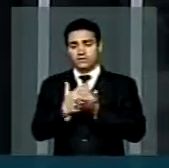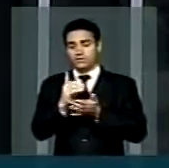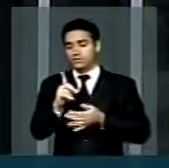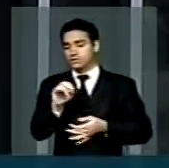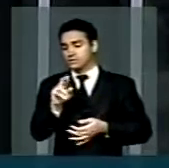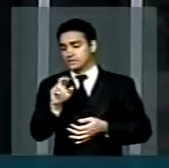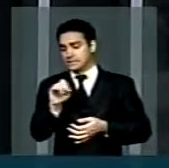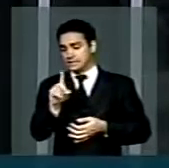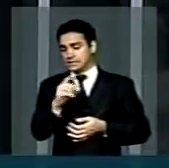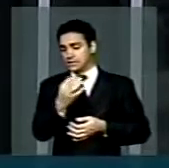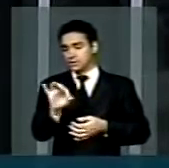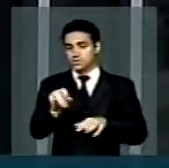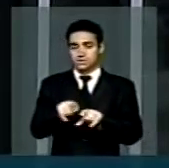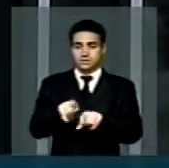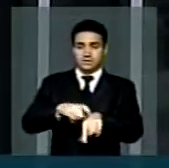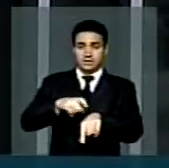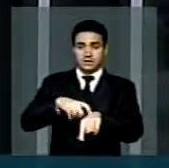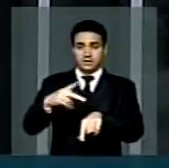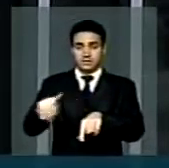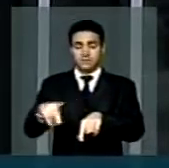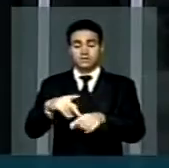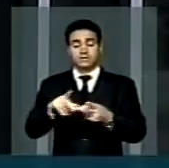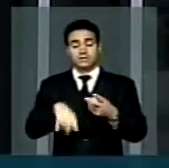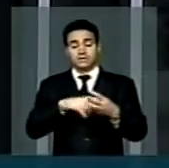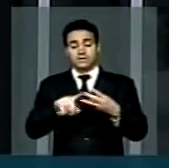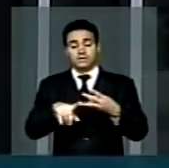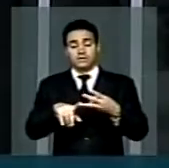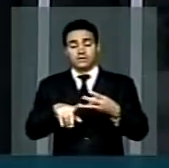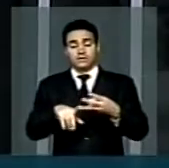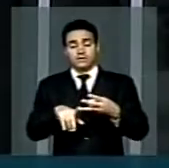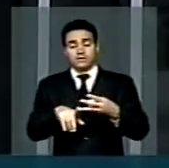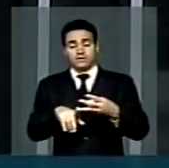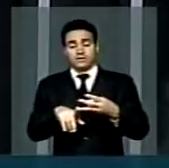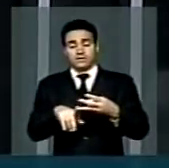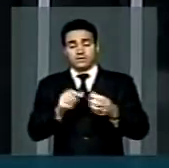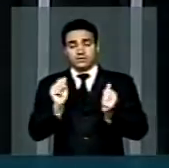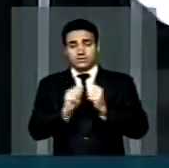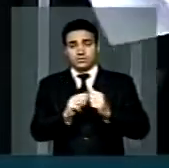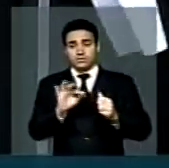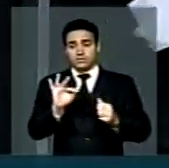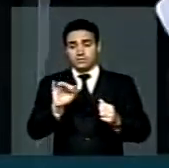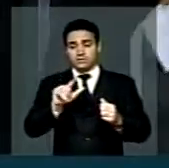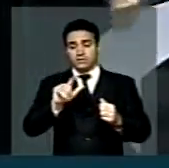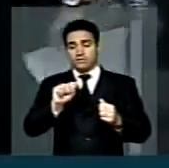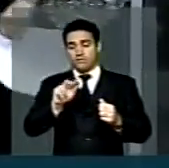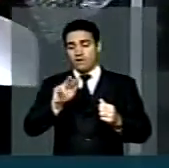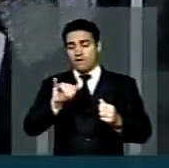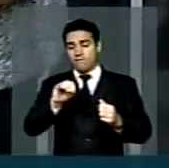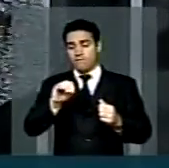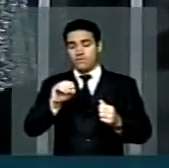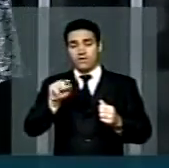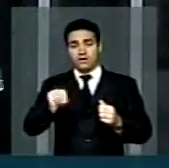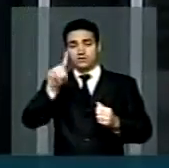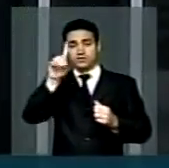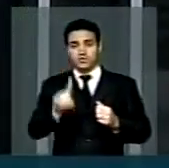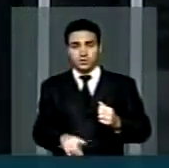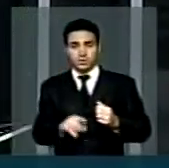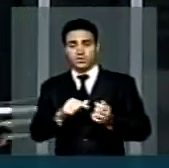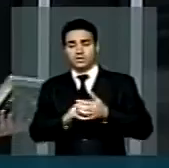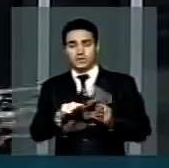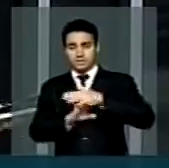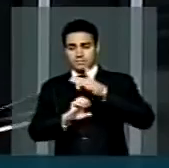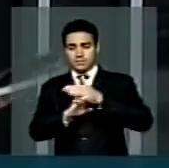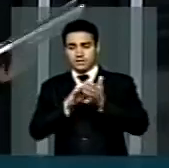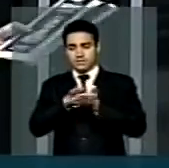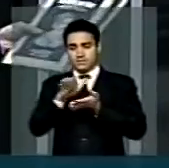Seu Tempo, né, e junto com ele saudar também o meu amigo Flávio Martins, que é o diretor da editora que